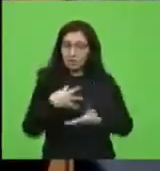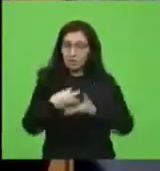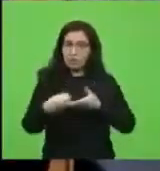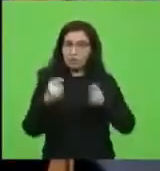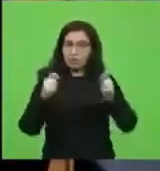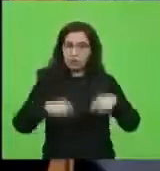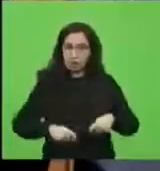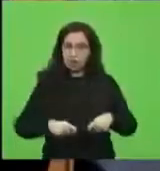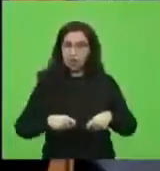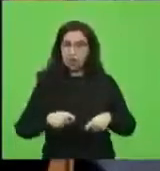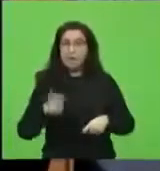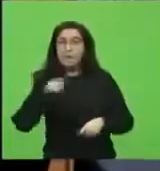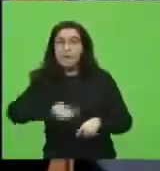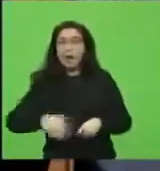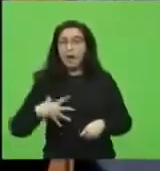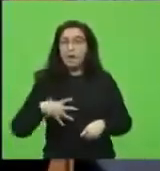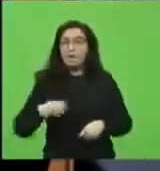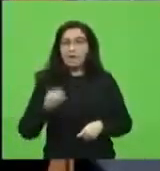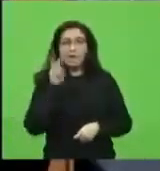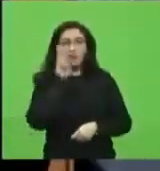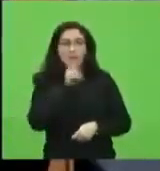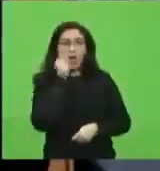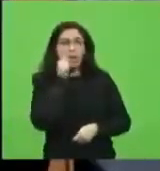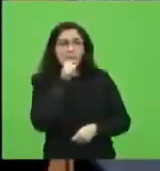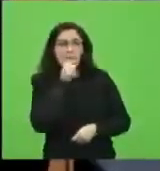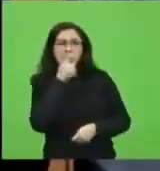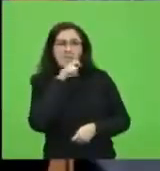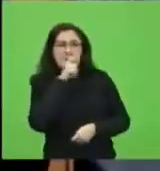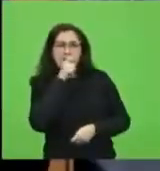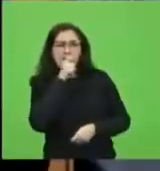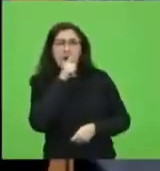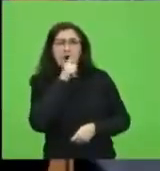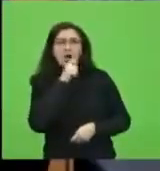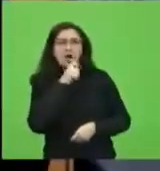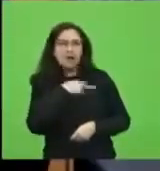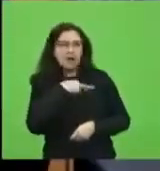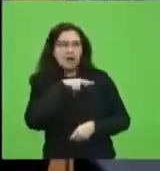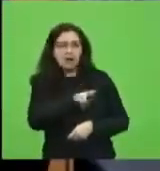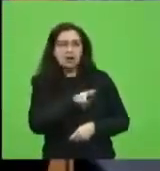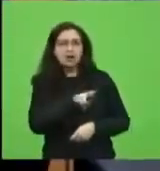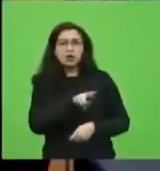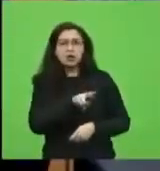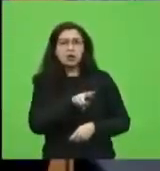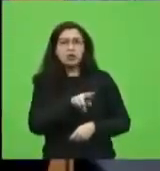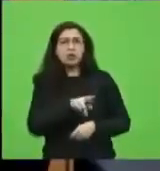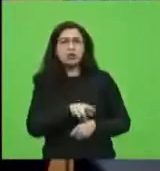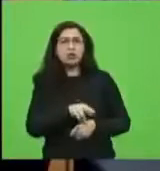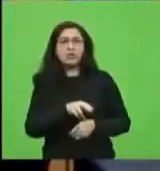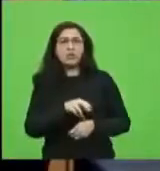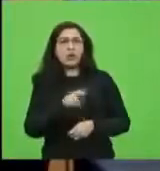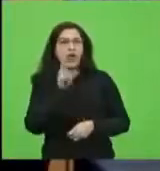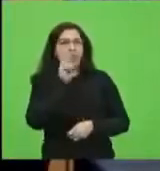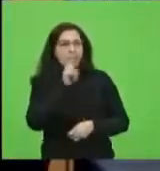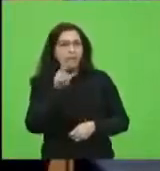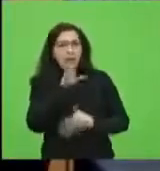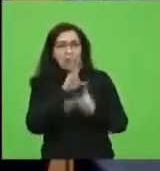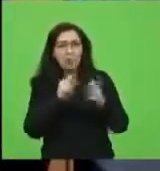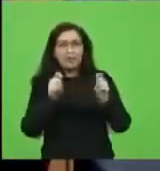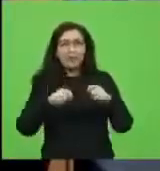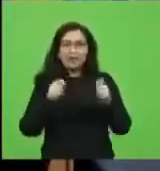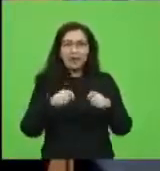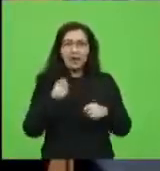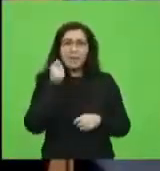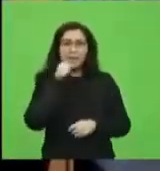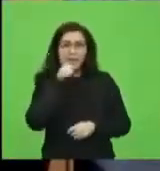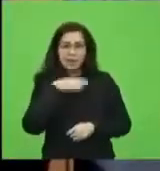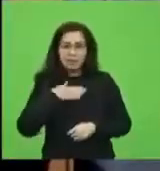mãe, na estrutura familiar, na religião. A minha mãe está sepultada dentro de uma igreja. A minha mãe, toda a vida familiar, todo